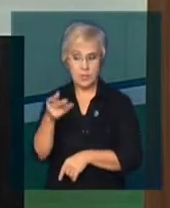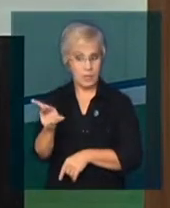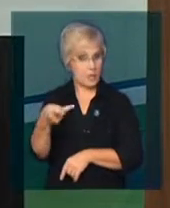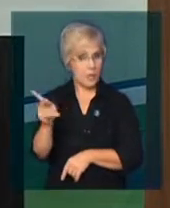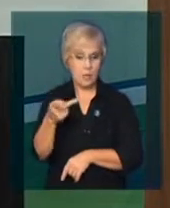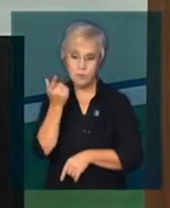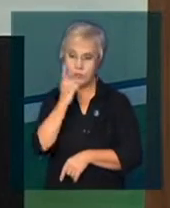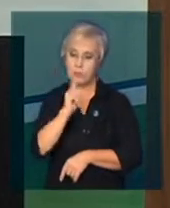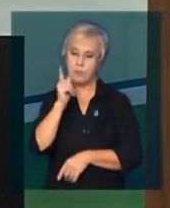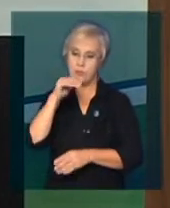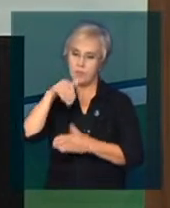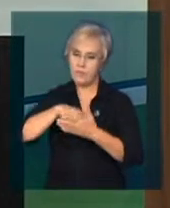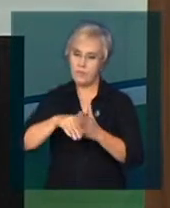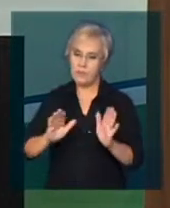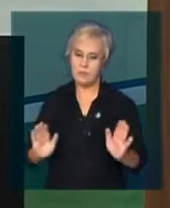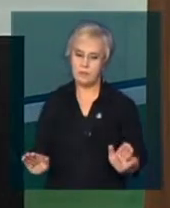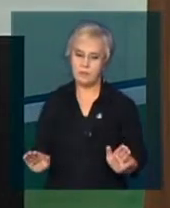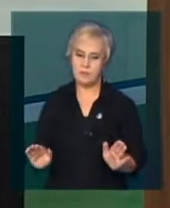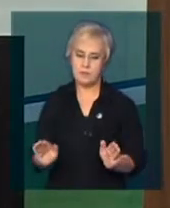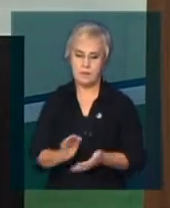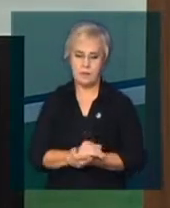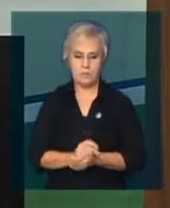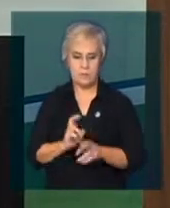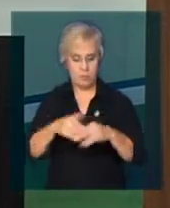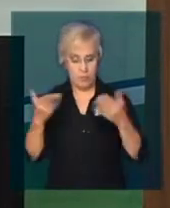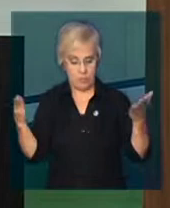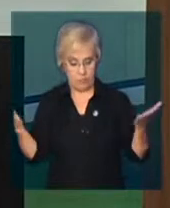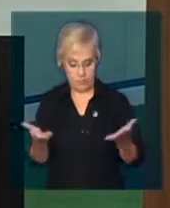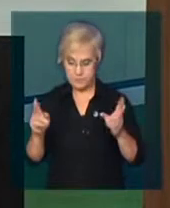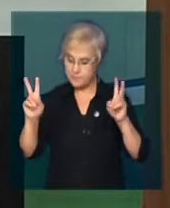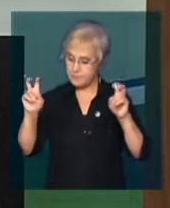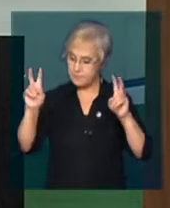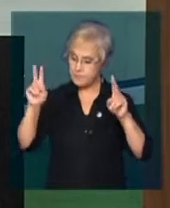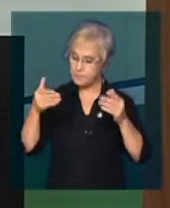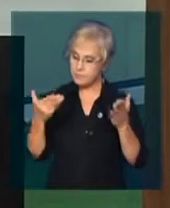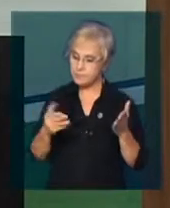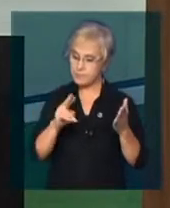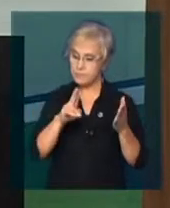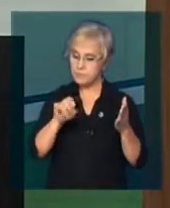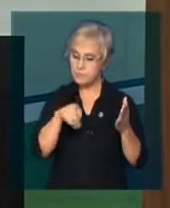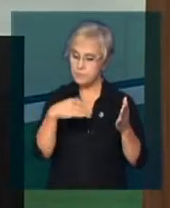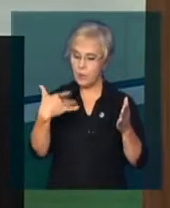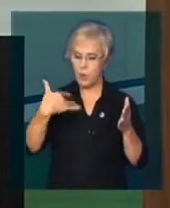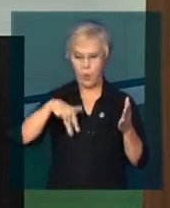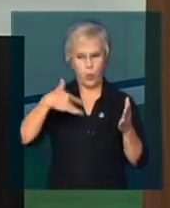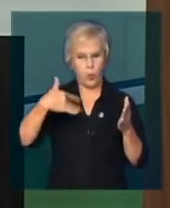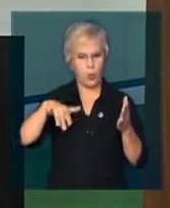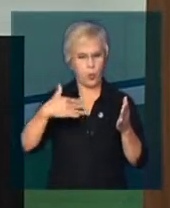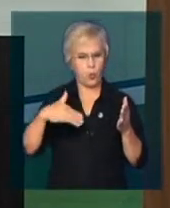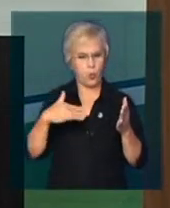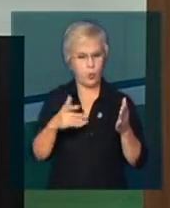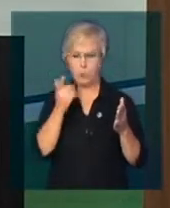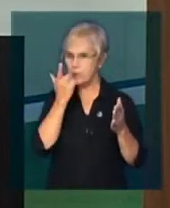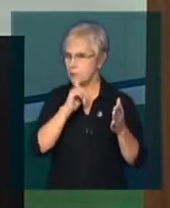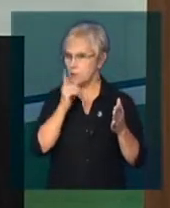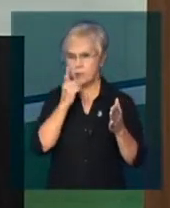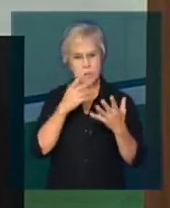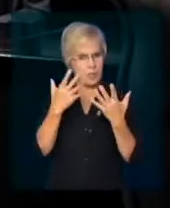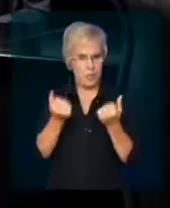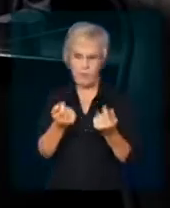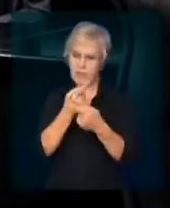naquele momento. Porque esse tema hoje, a União é muito cara a ele, não vai abrir mão com